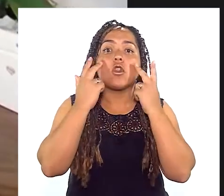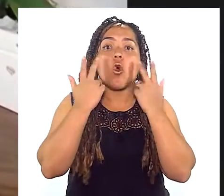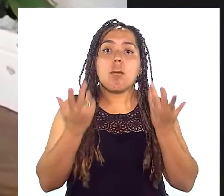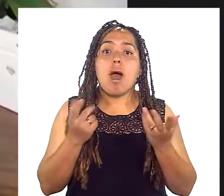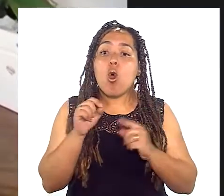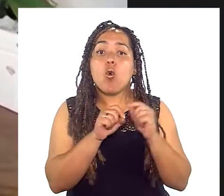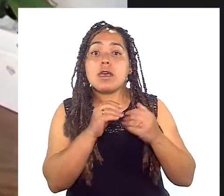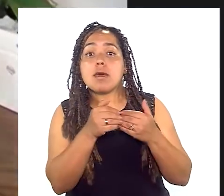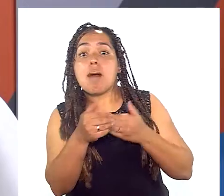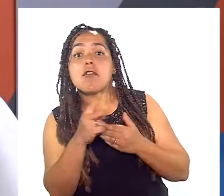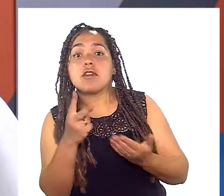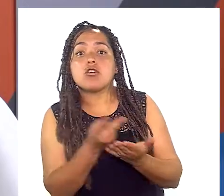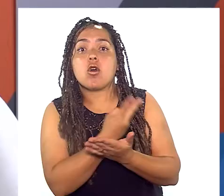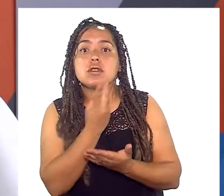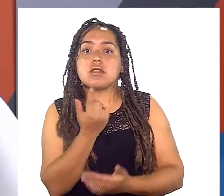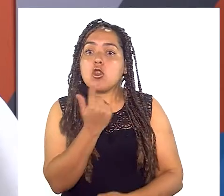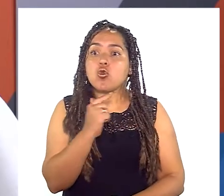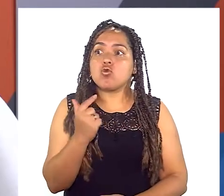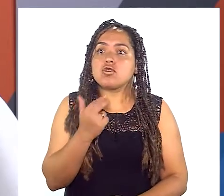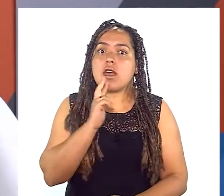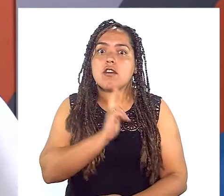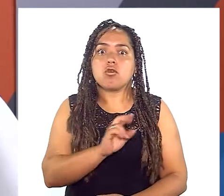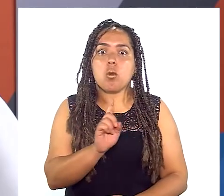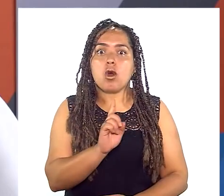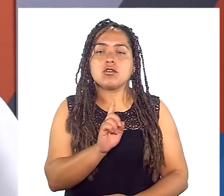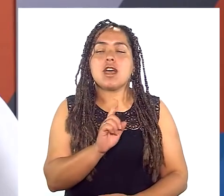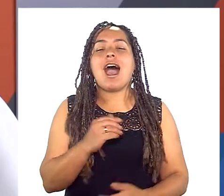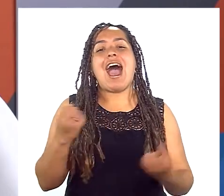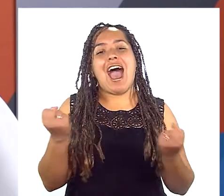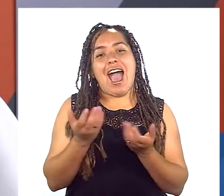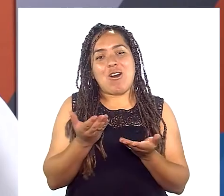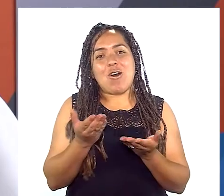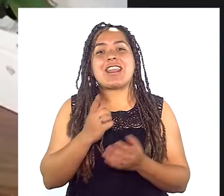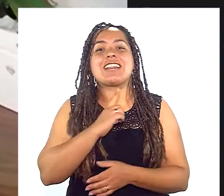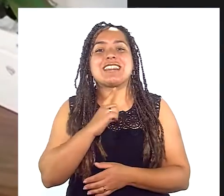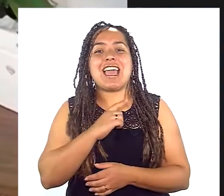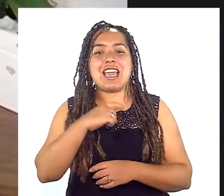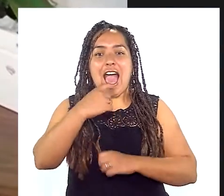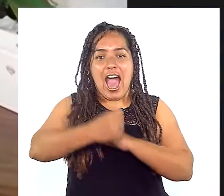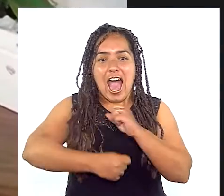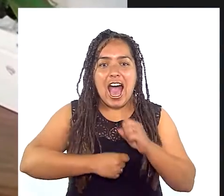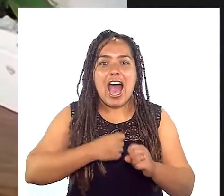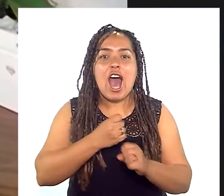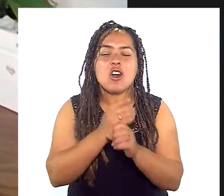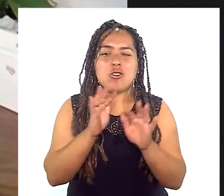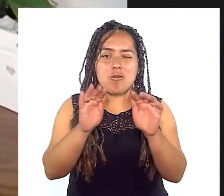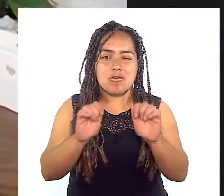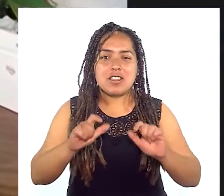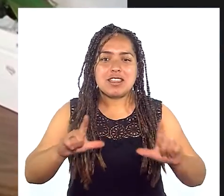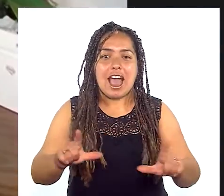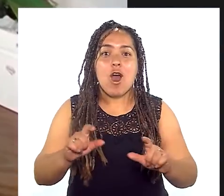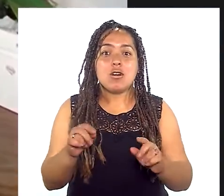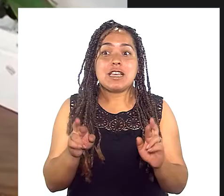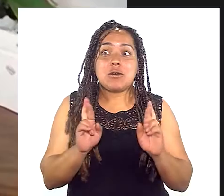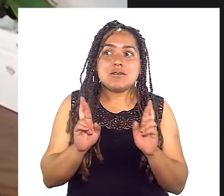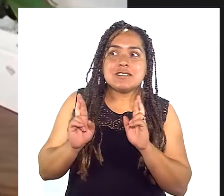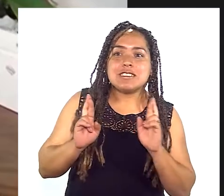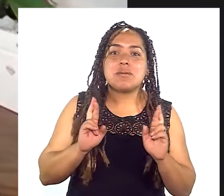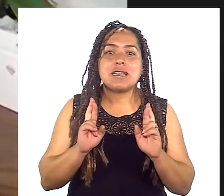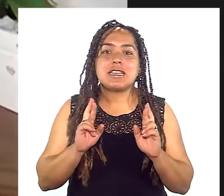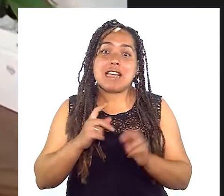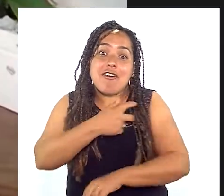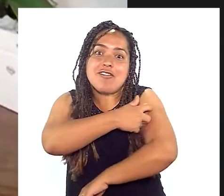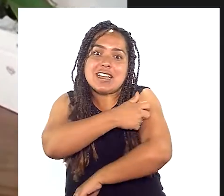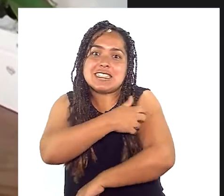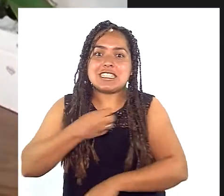voltar, e até então a gente não tinha essa pergunta. Agora no fim do ano a gente tem uma esperança com a vacina, mas a gente ficou aí um pouco, pelo